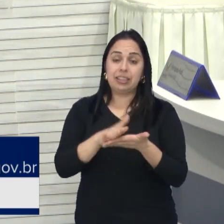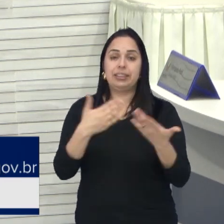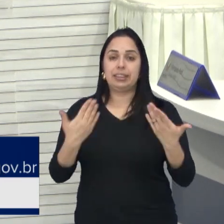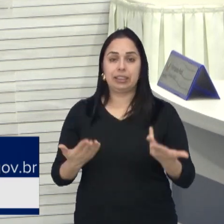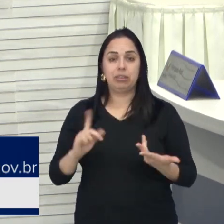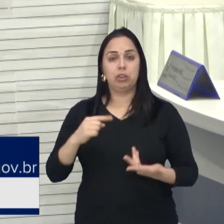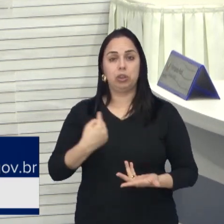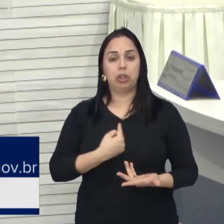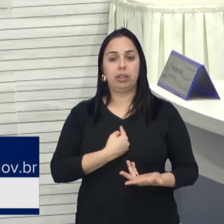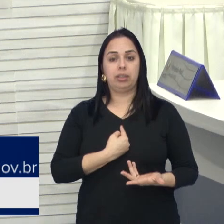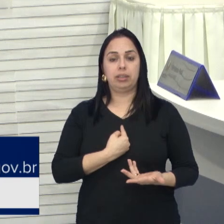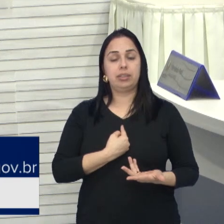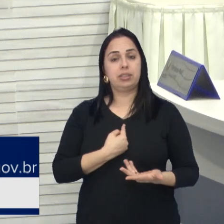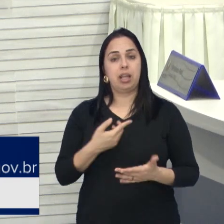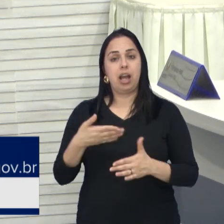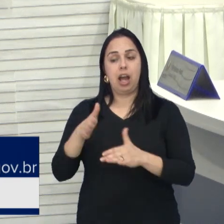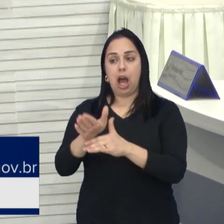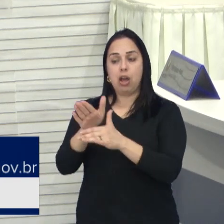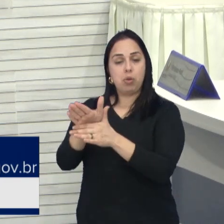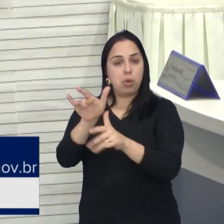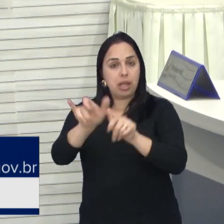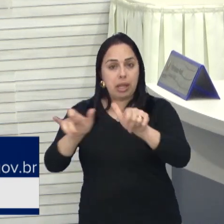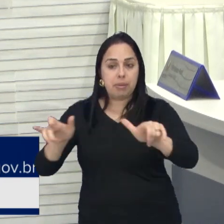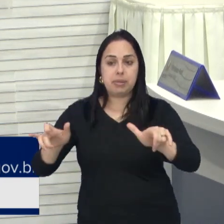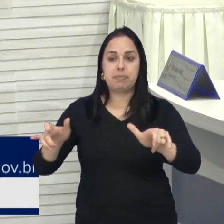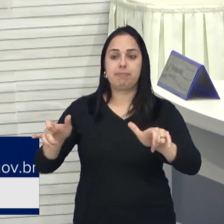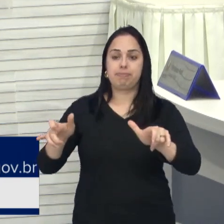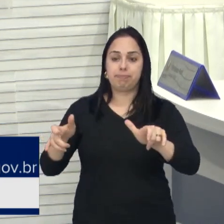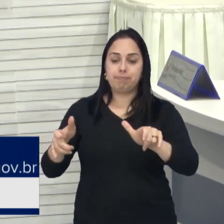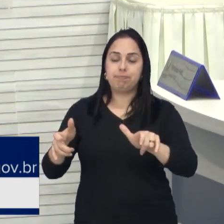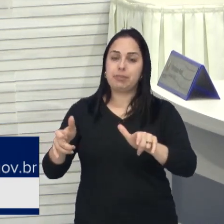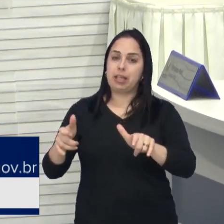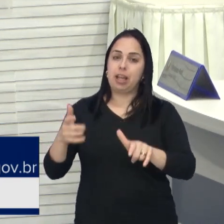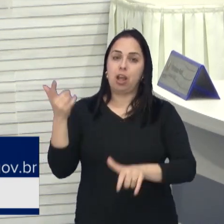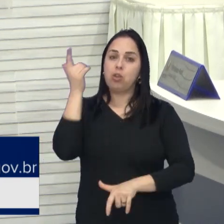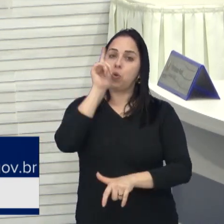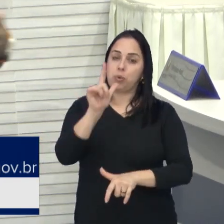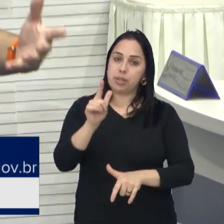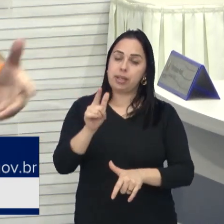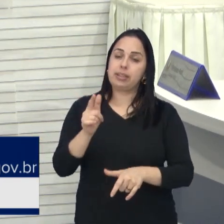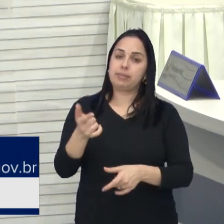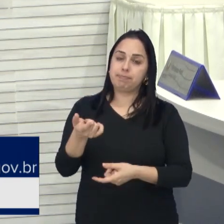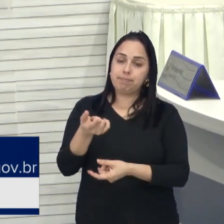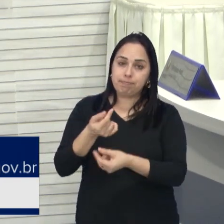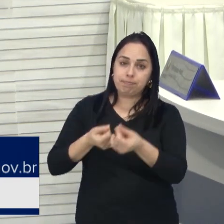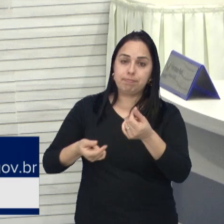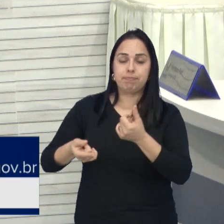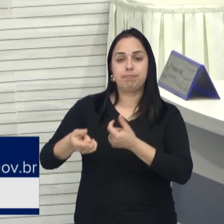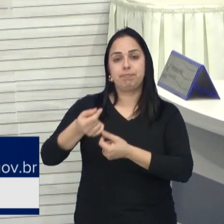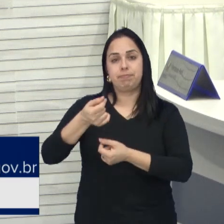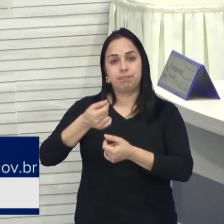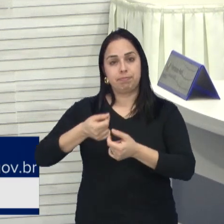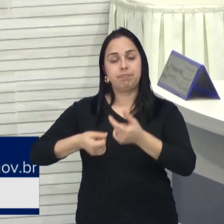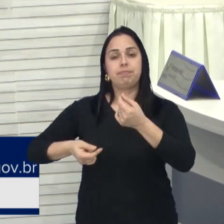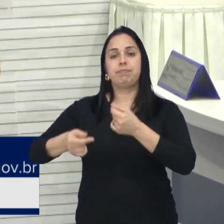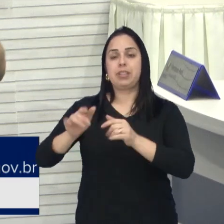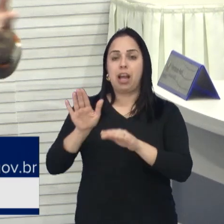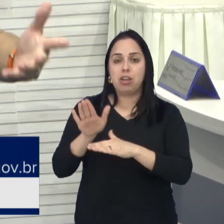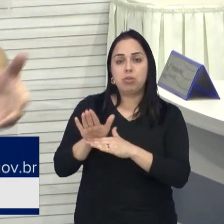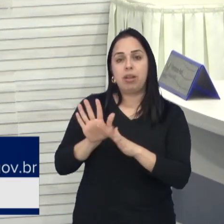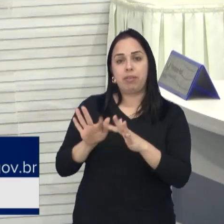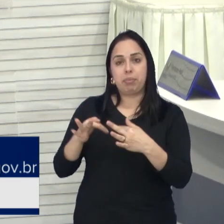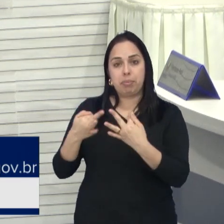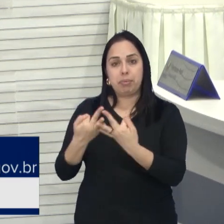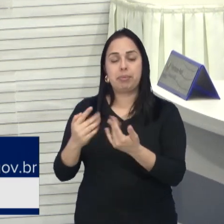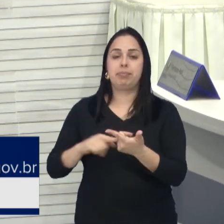uma saúde financeira para que essas pessoas possam desenvolver o seu bem-estar, a sua família, né,